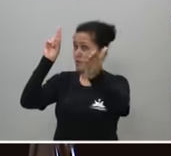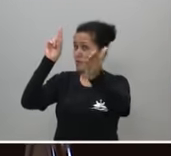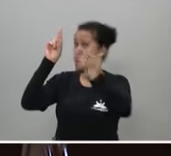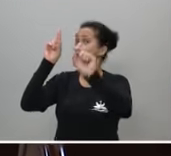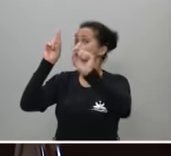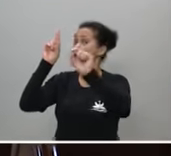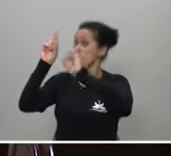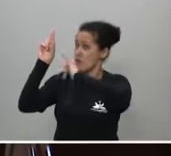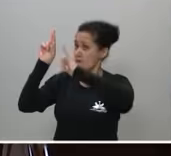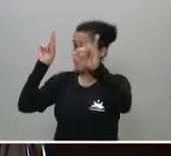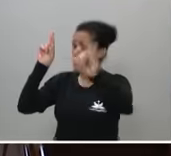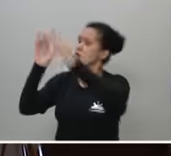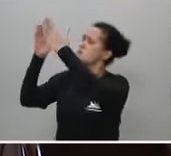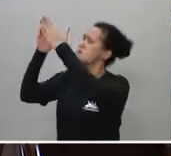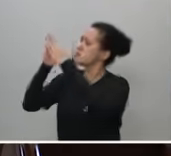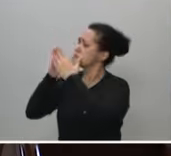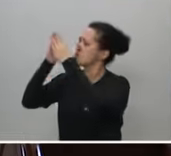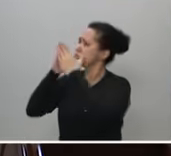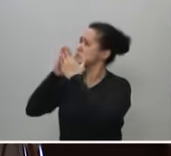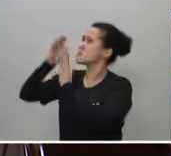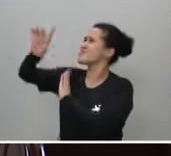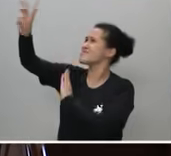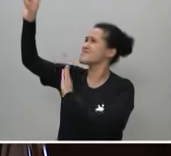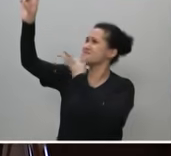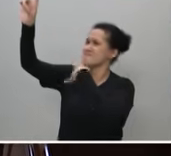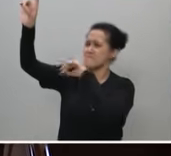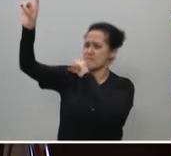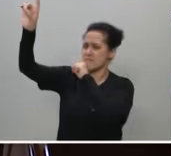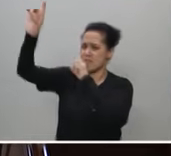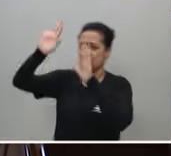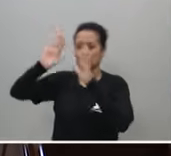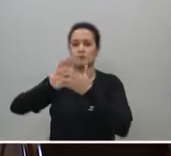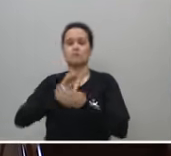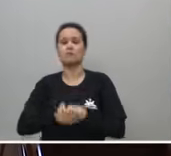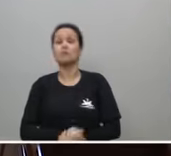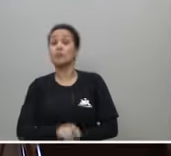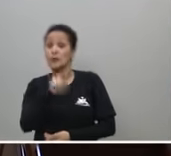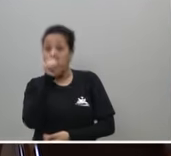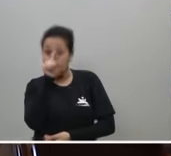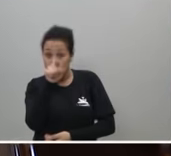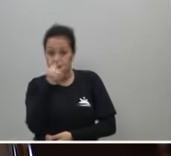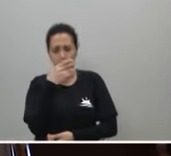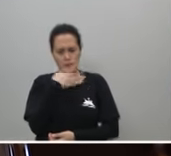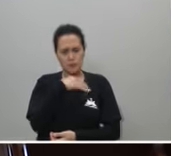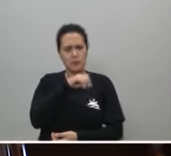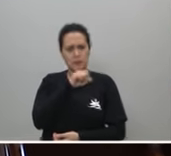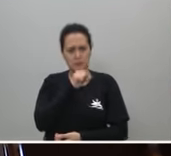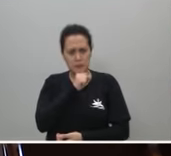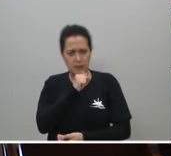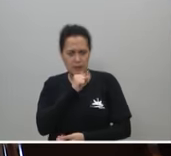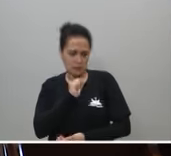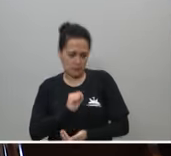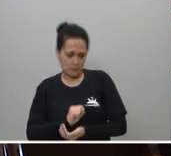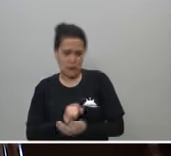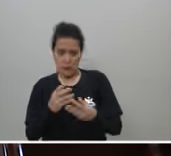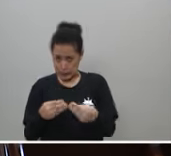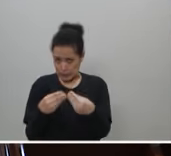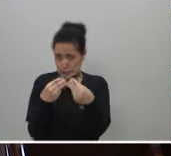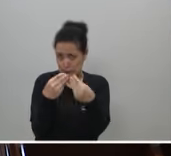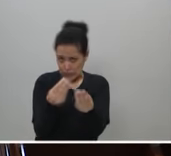disse: você que é pai, daria uma serpente quando o filho pede um